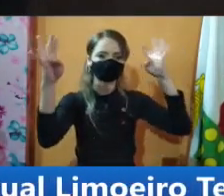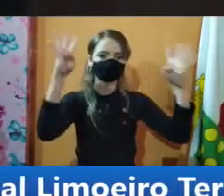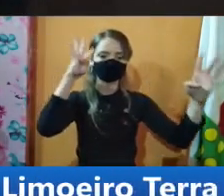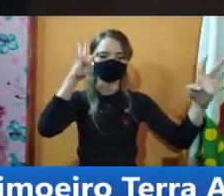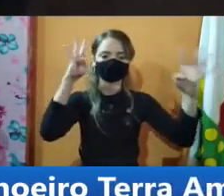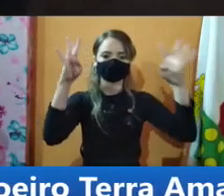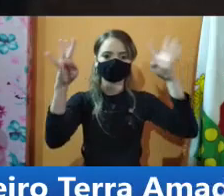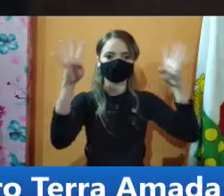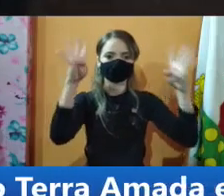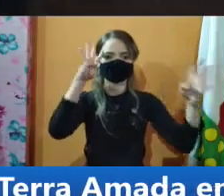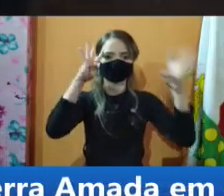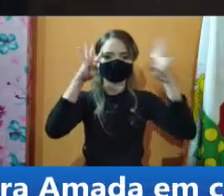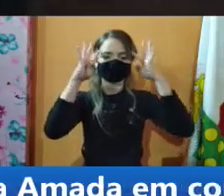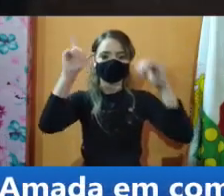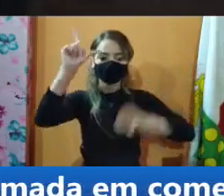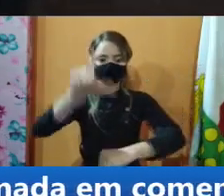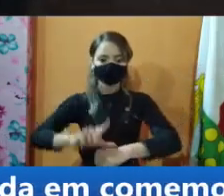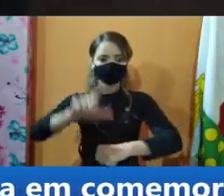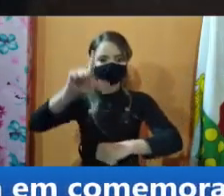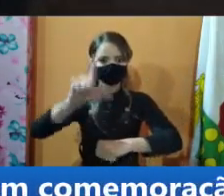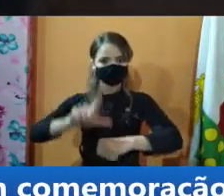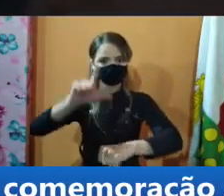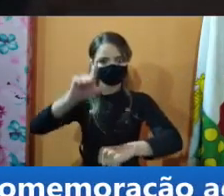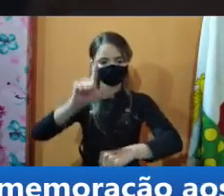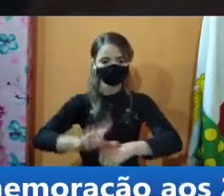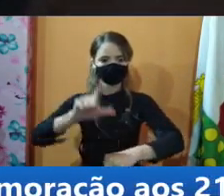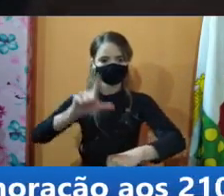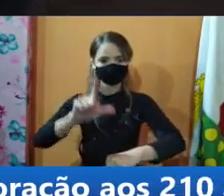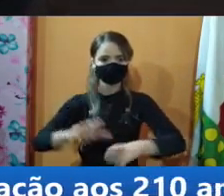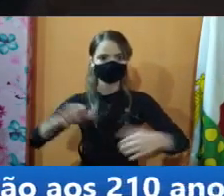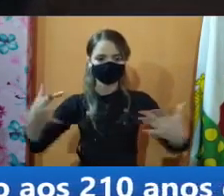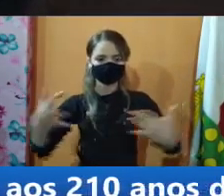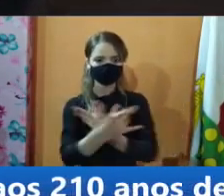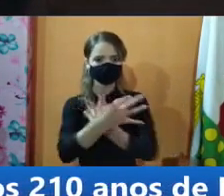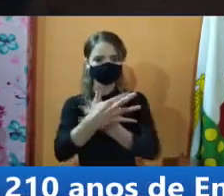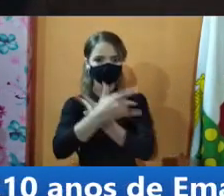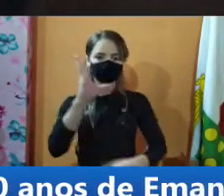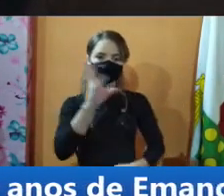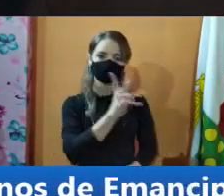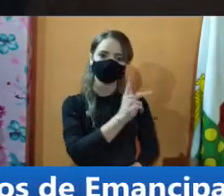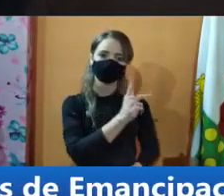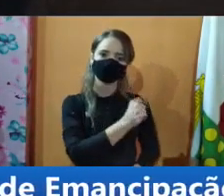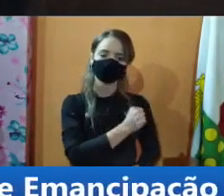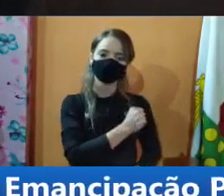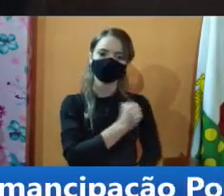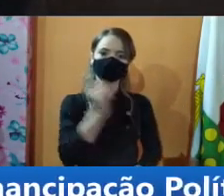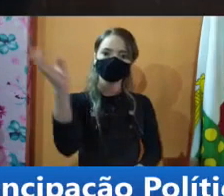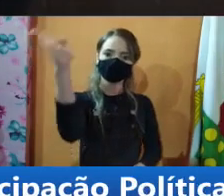ardente sonho. Limoeiro, terra amada,